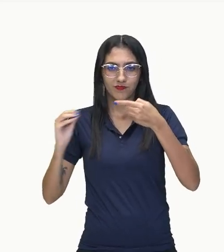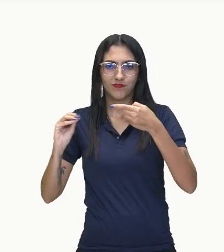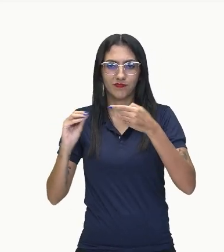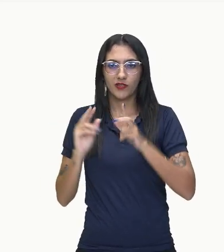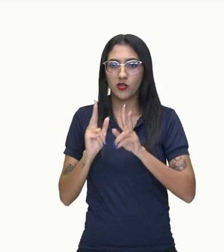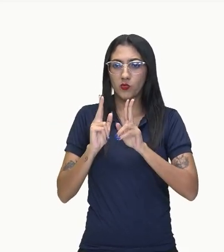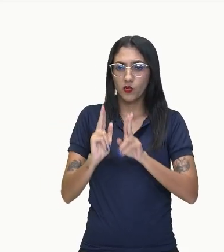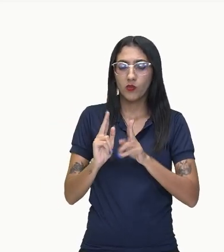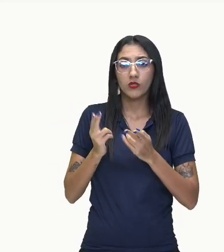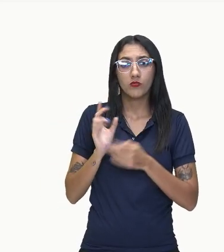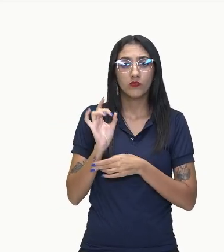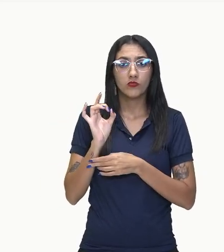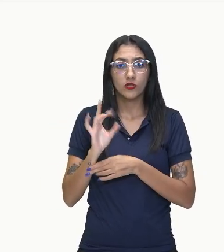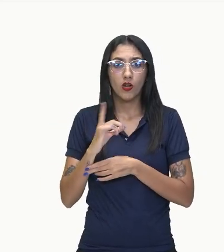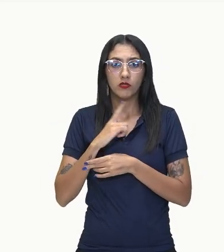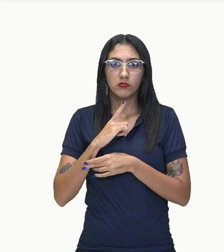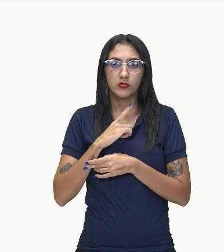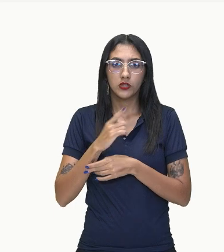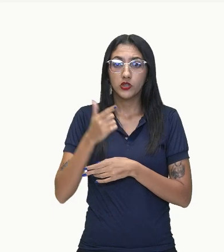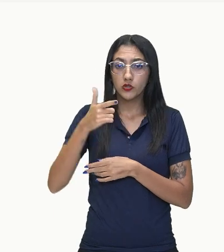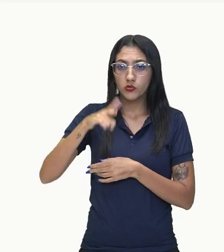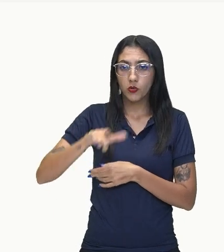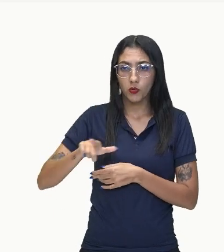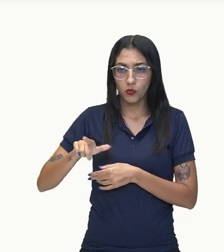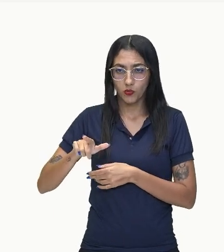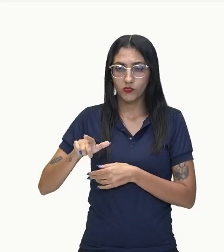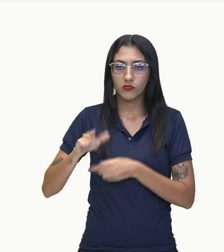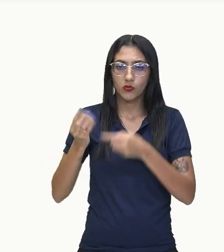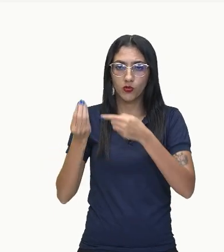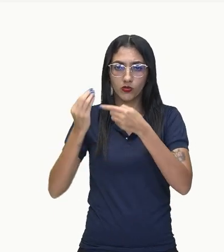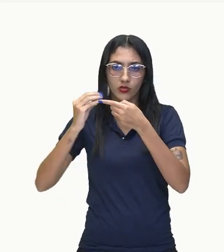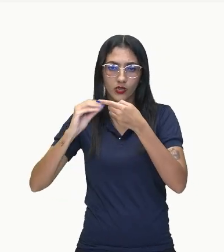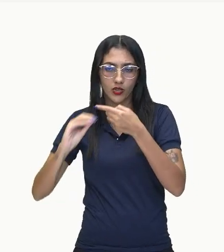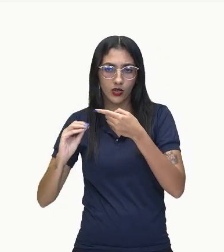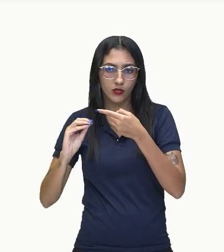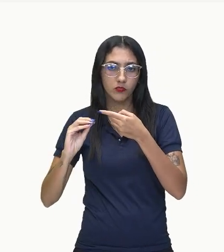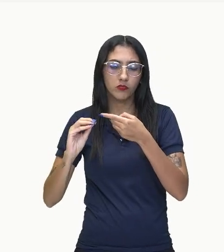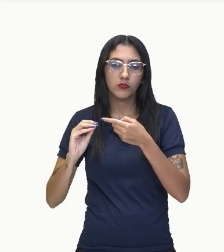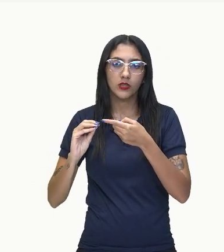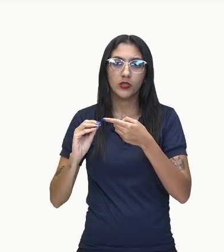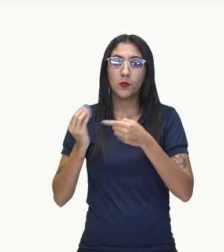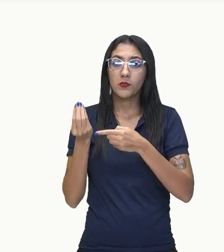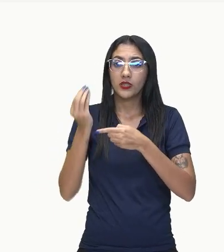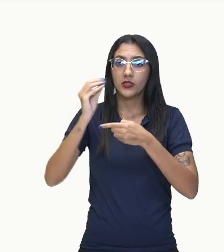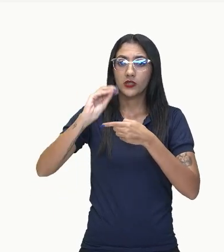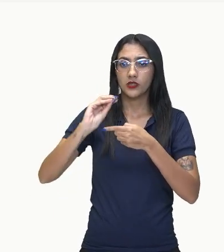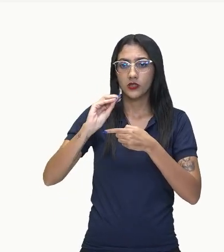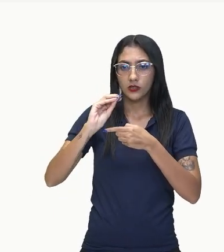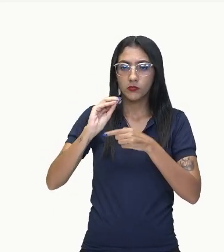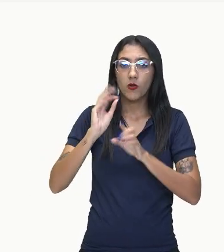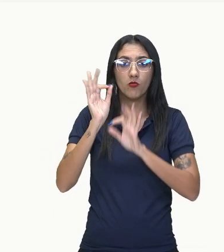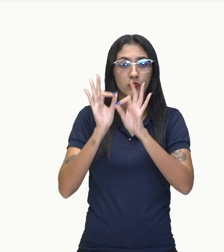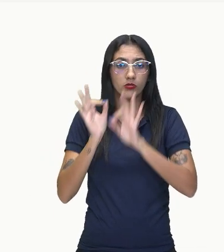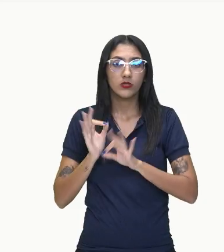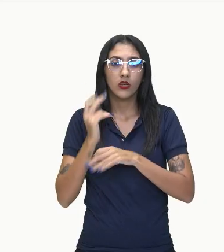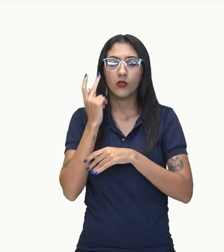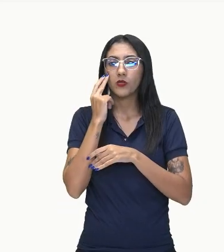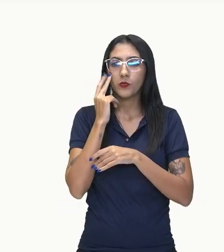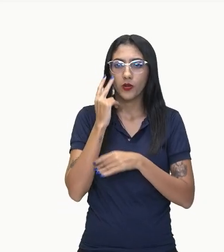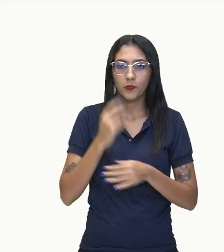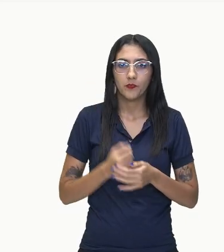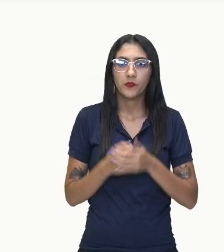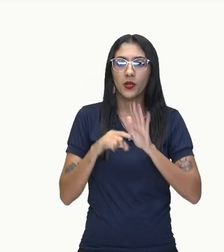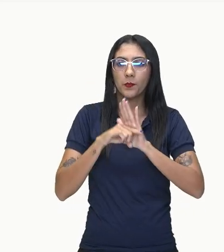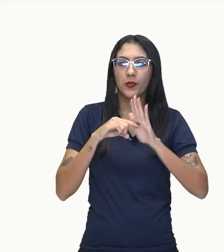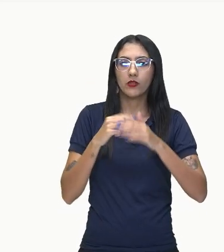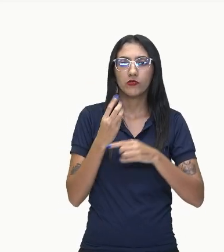gente só faz conservar ele aqui, ó, o 2, e realiza a operação nos numeradores. Menos